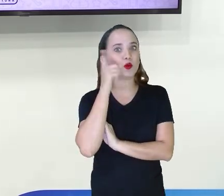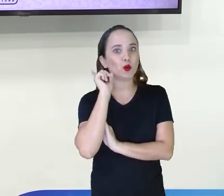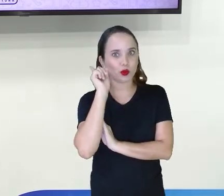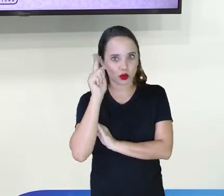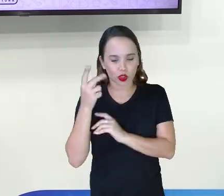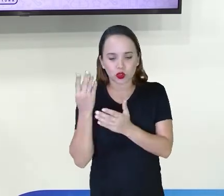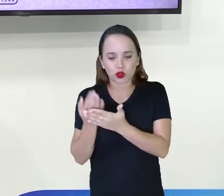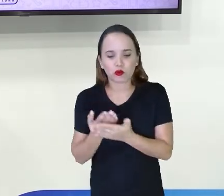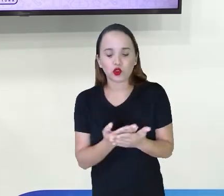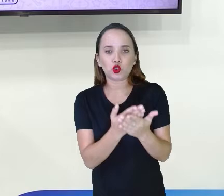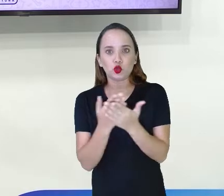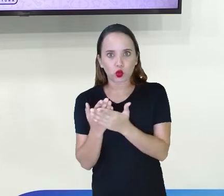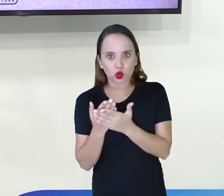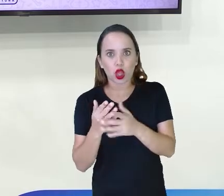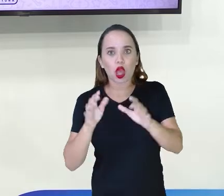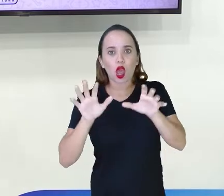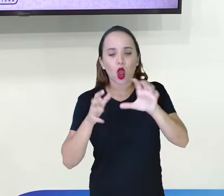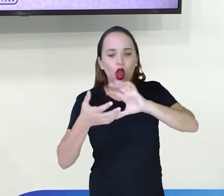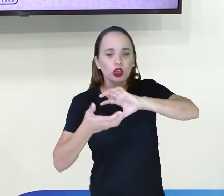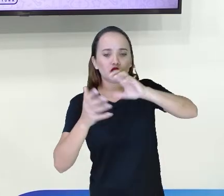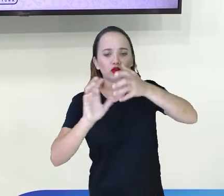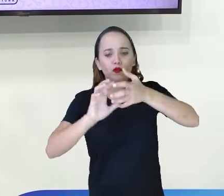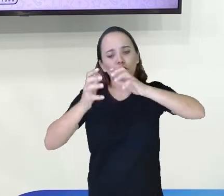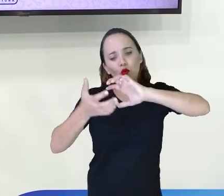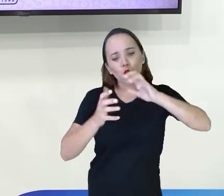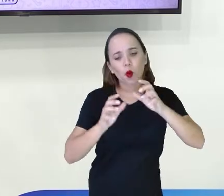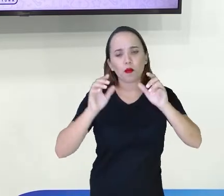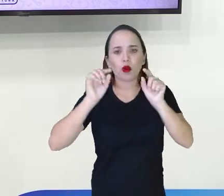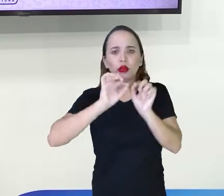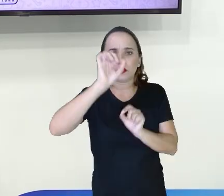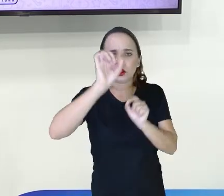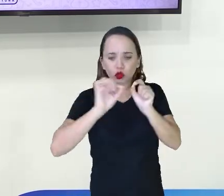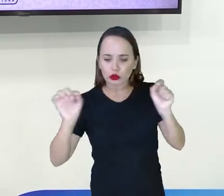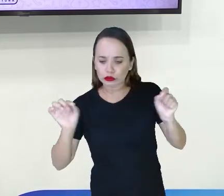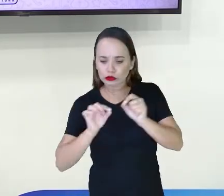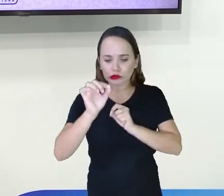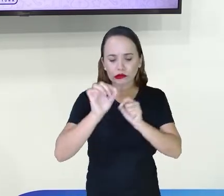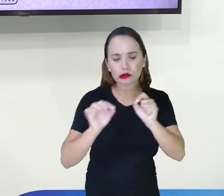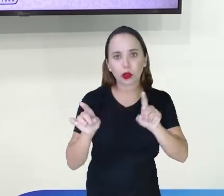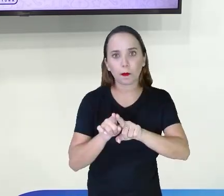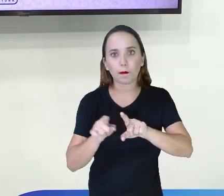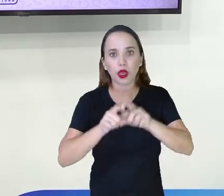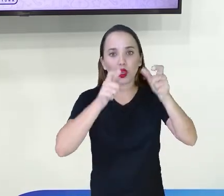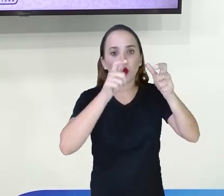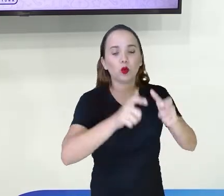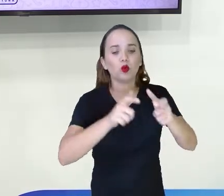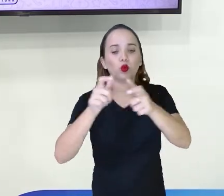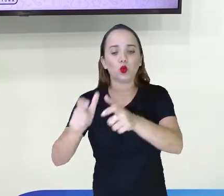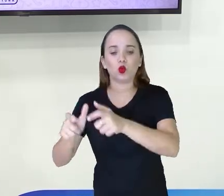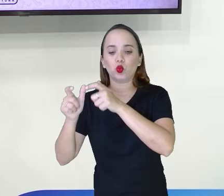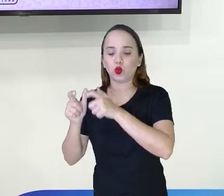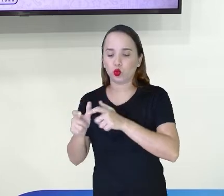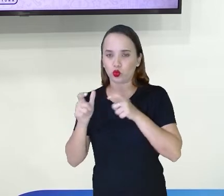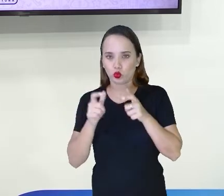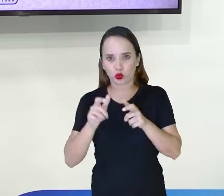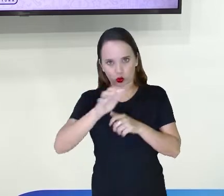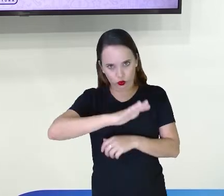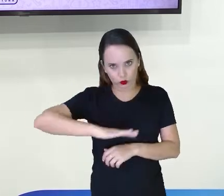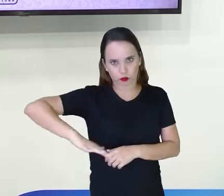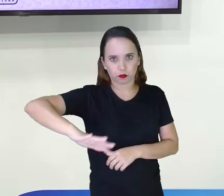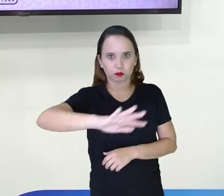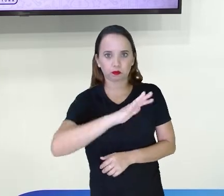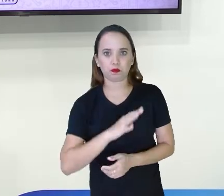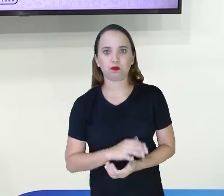formas, né? Ela estuda as formas, as suas medidas e a posição que elas ocupam no